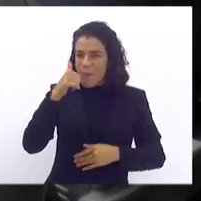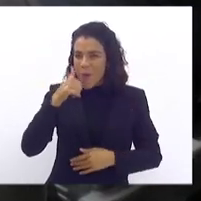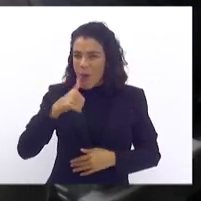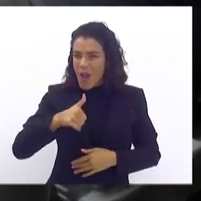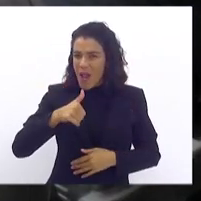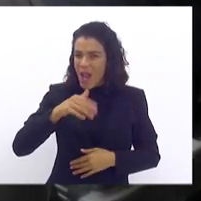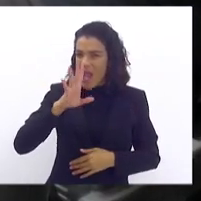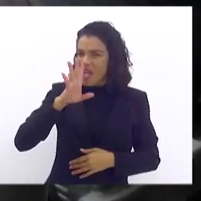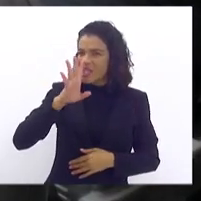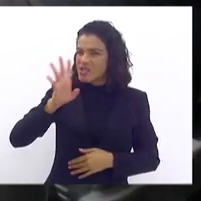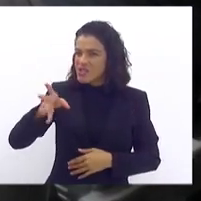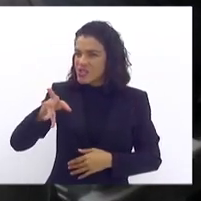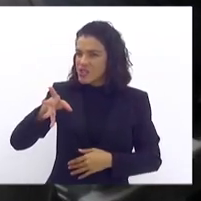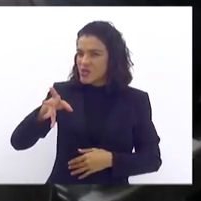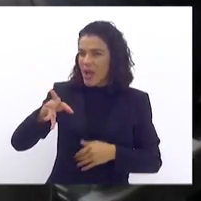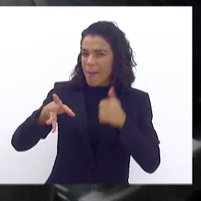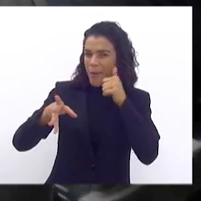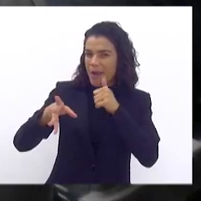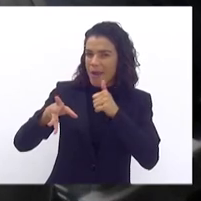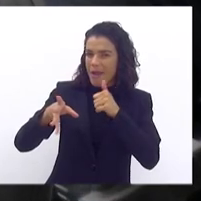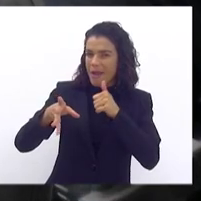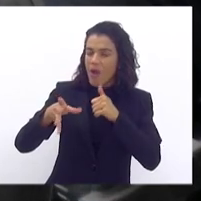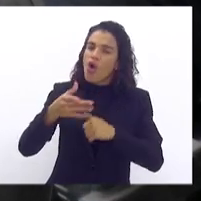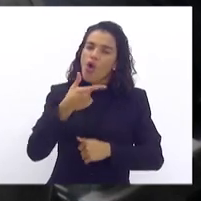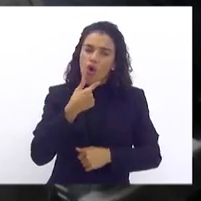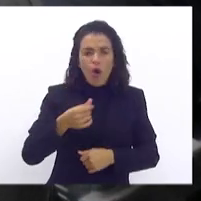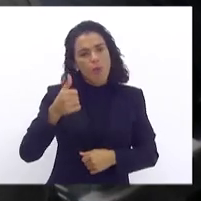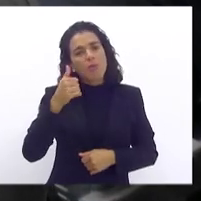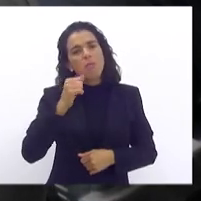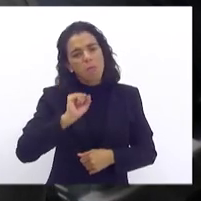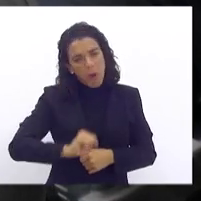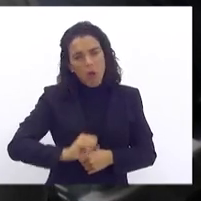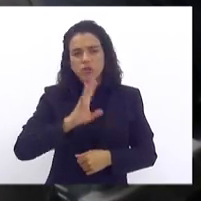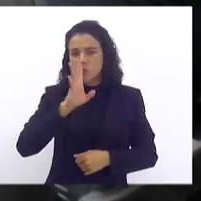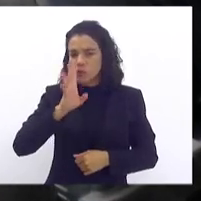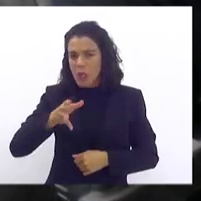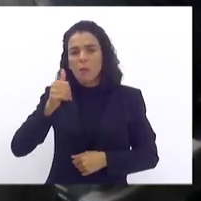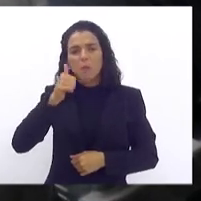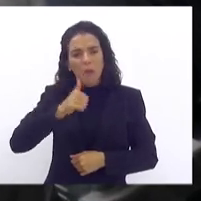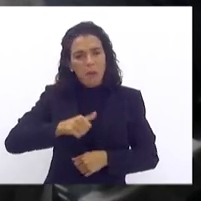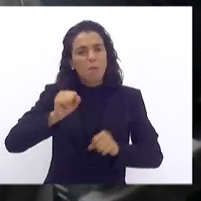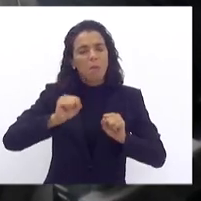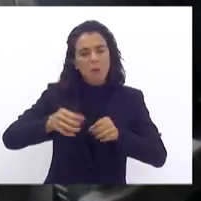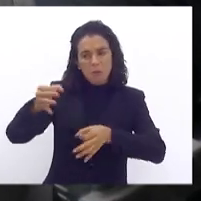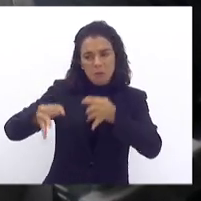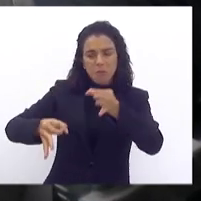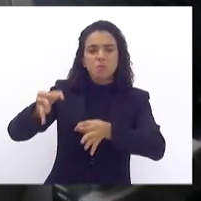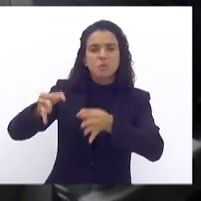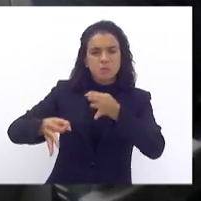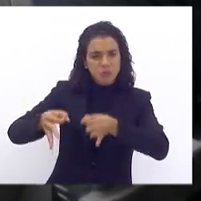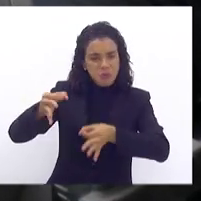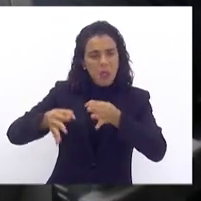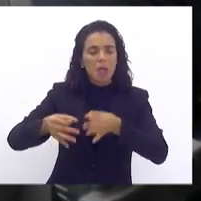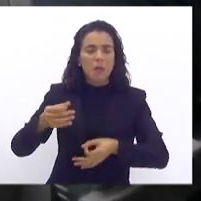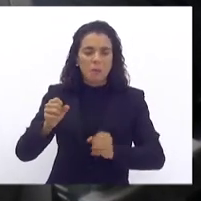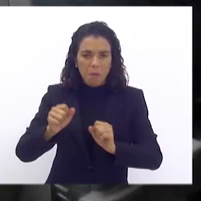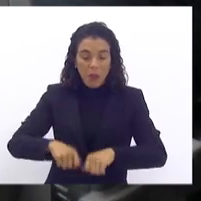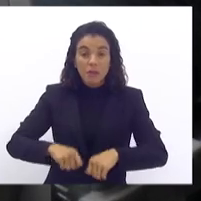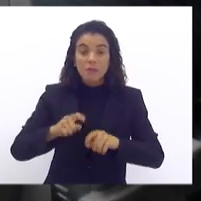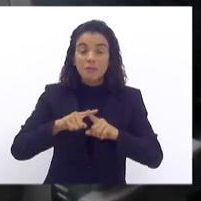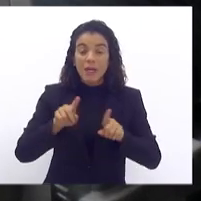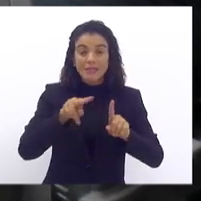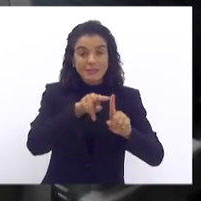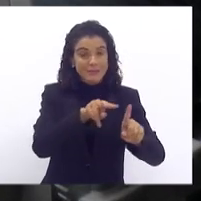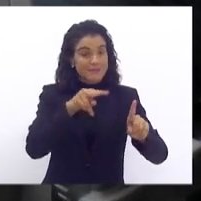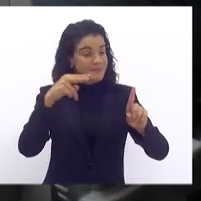julgar mulheres. Eu acho que homens e mulheres podem julgar mulheres. O que a gente precisa é que a perspectiva